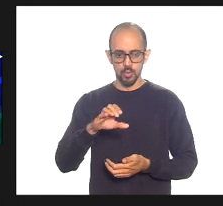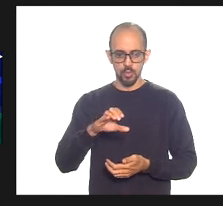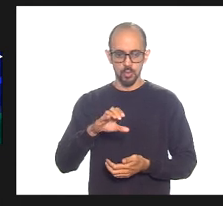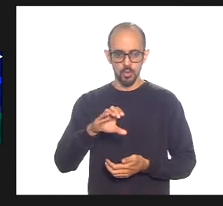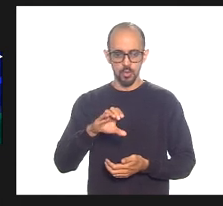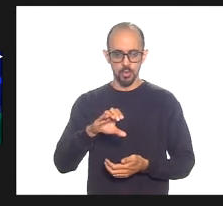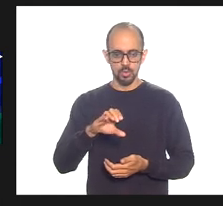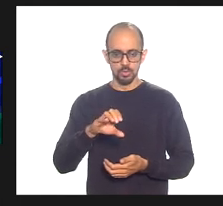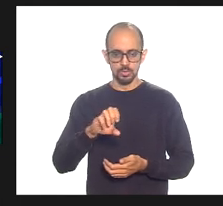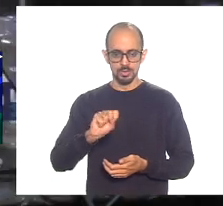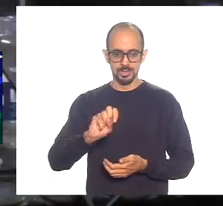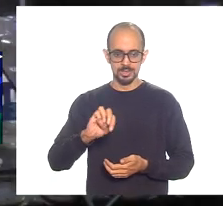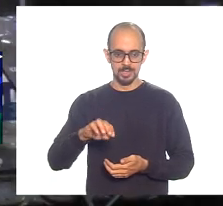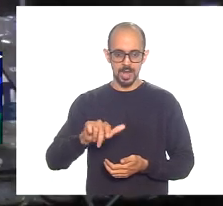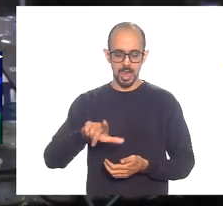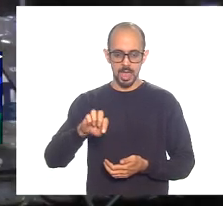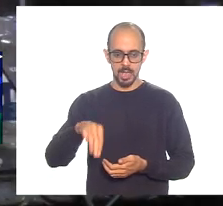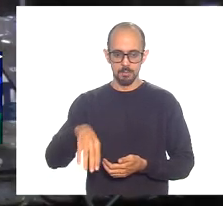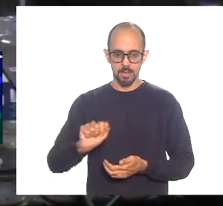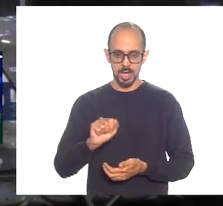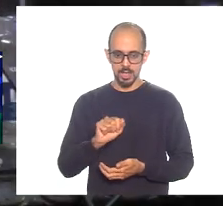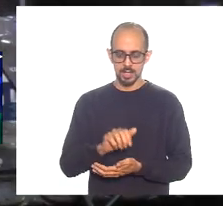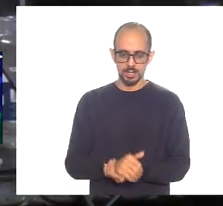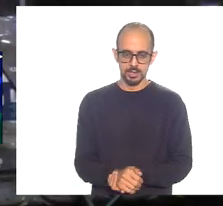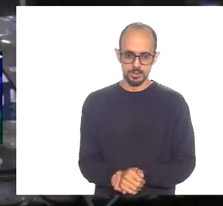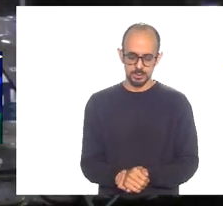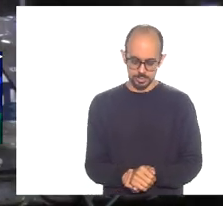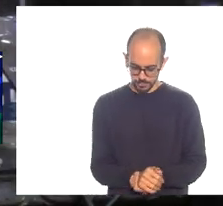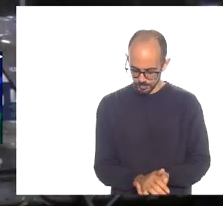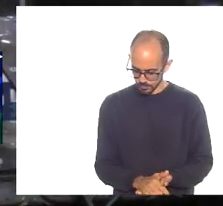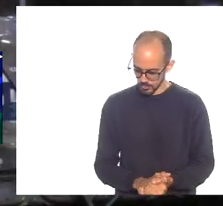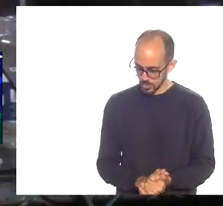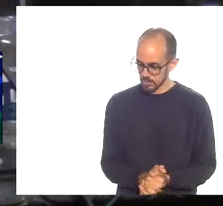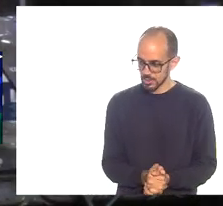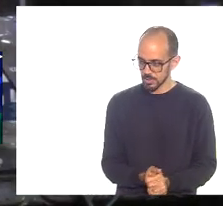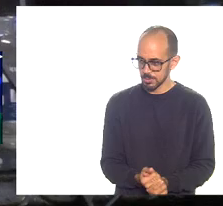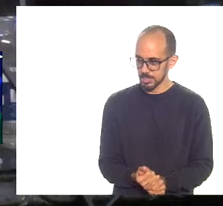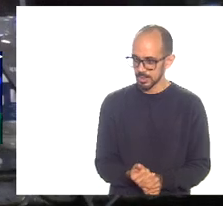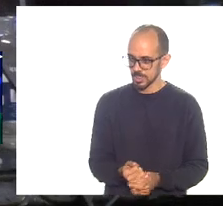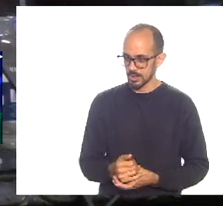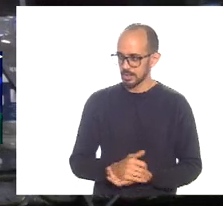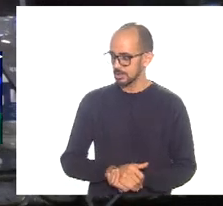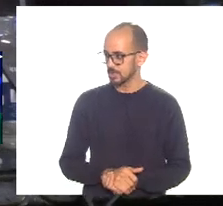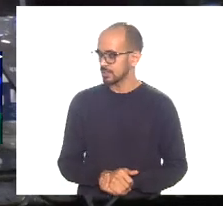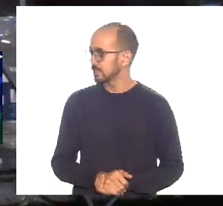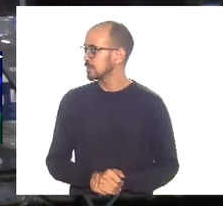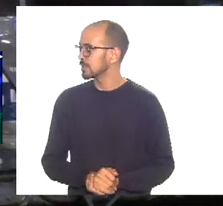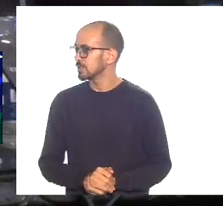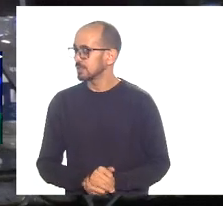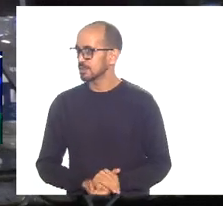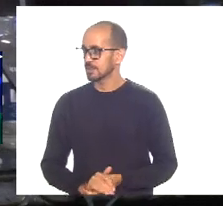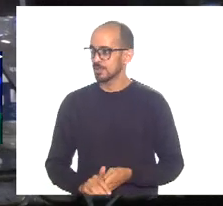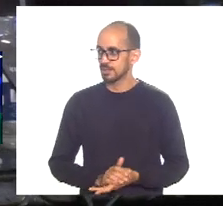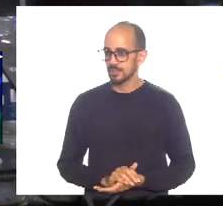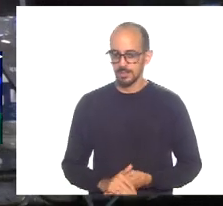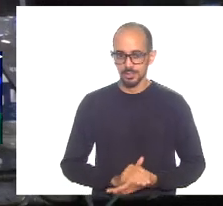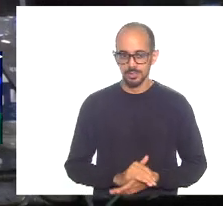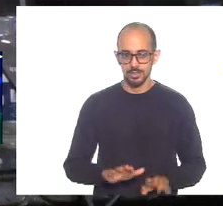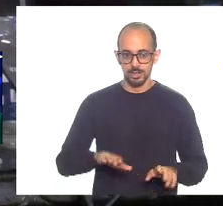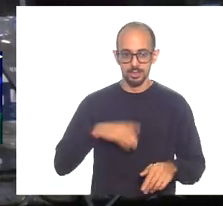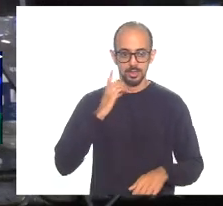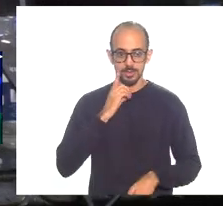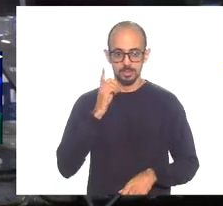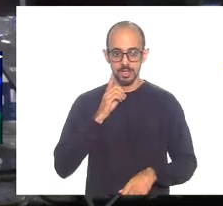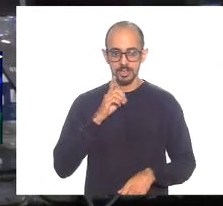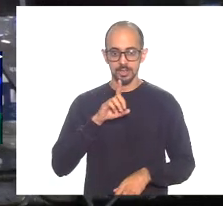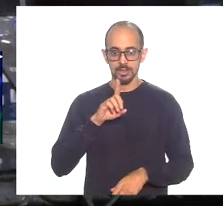Salema oom o Coronel Salema favorável Deputado a